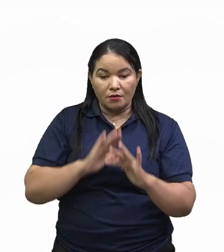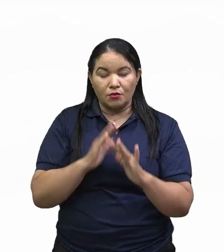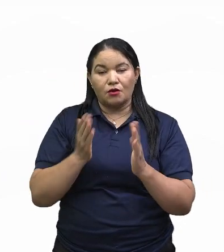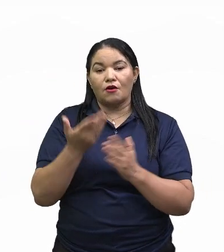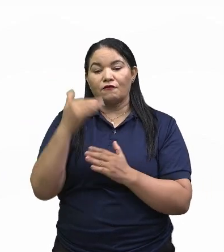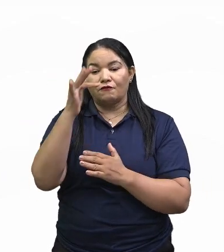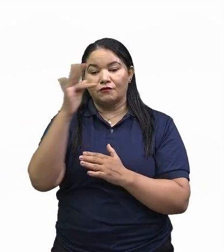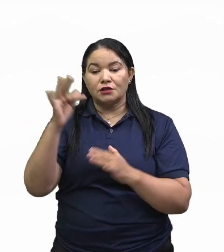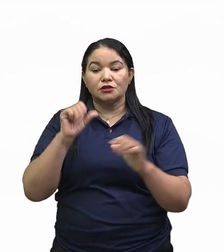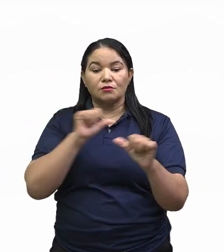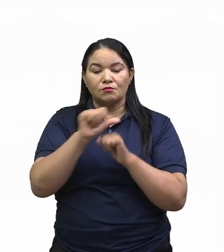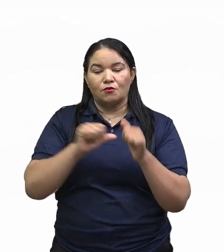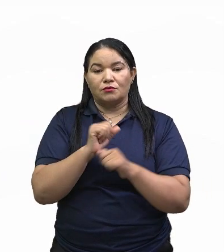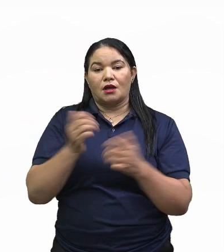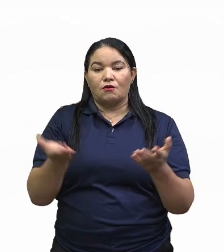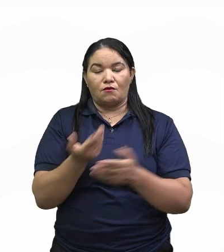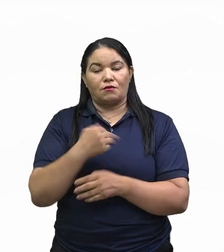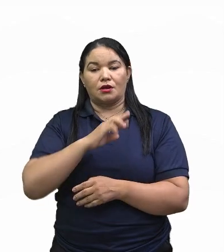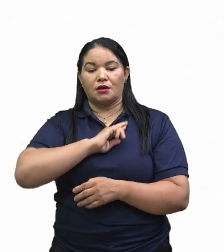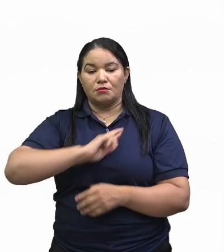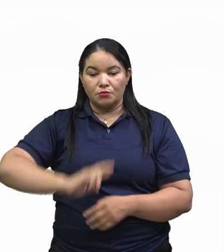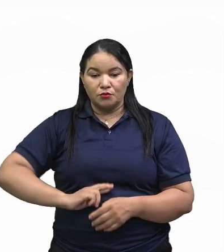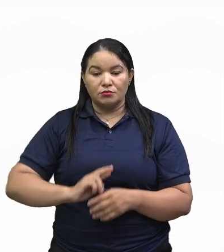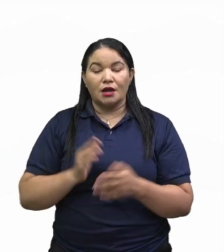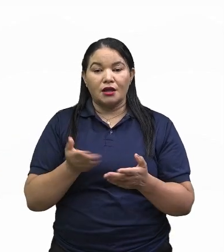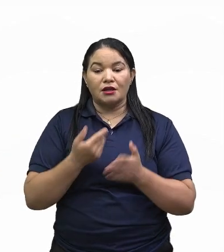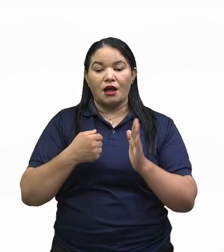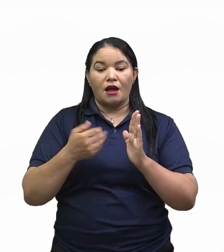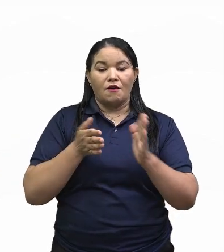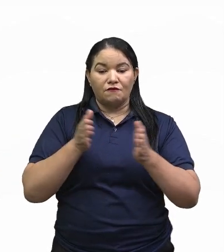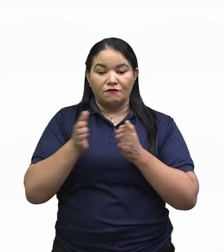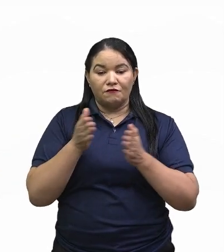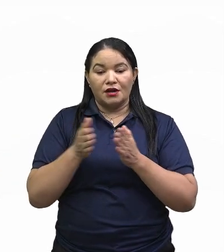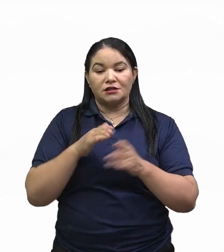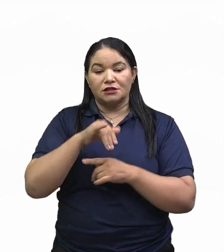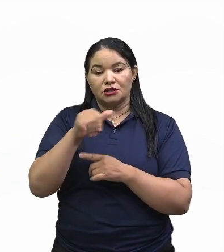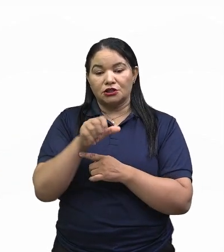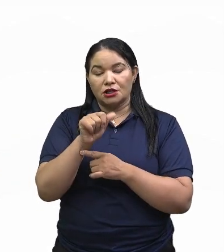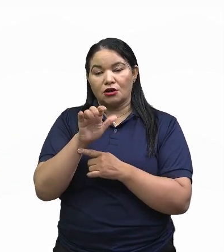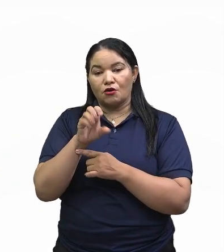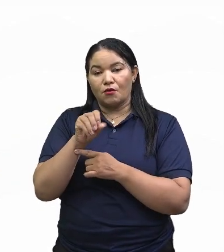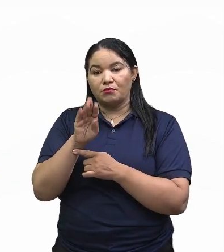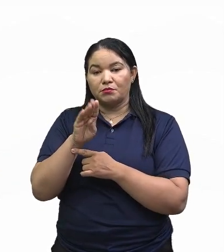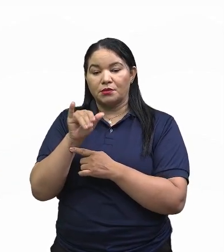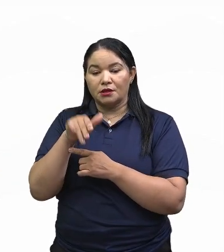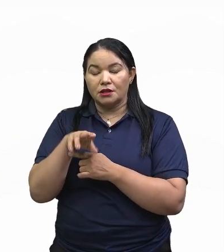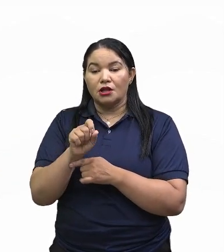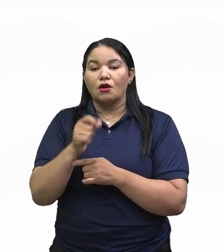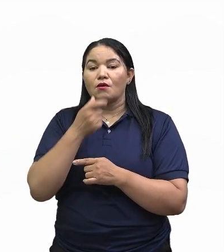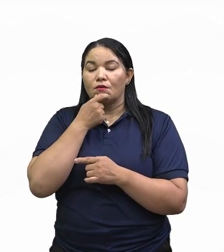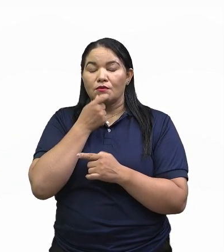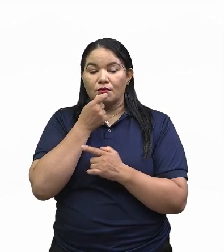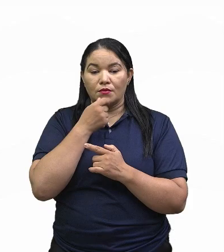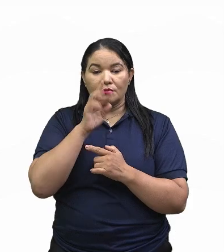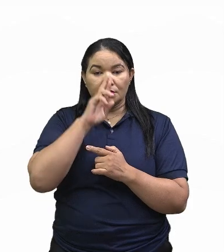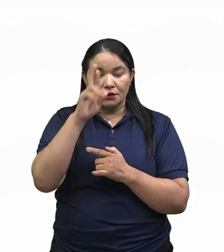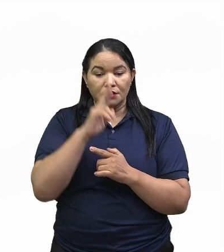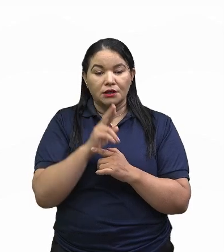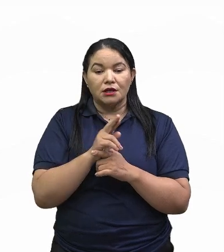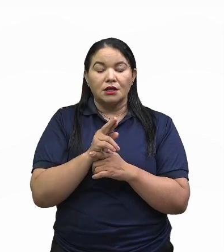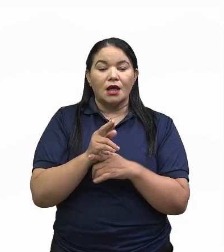uma república. E aí a gente tem a fase jacobina, né, com os jacobinos liderando ali a esse